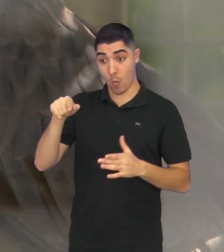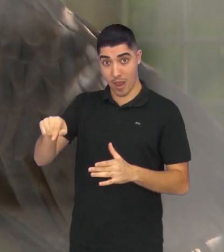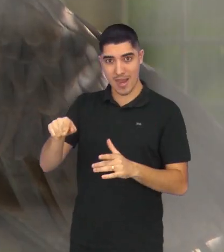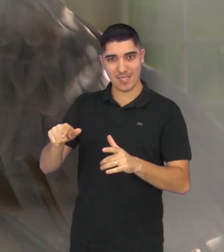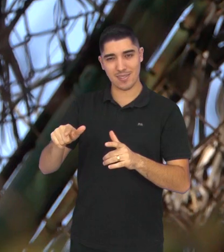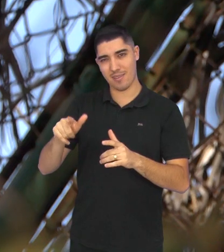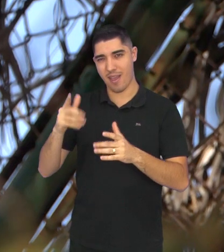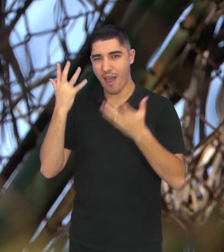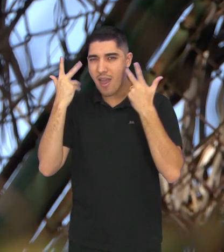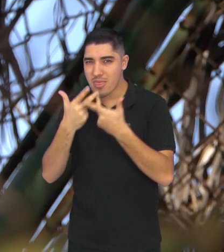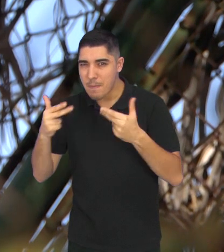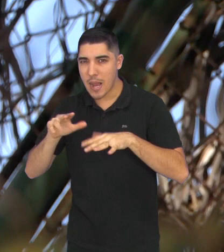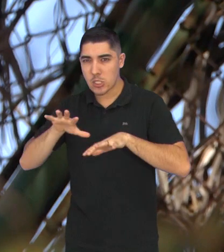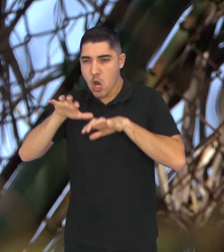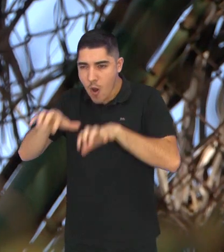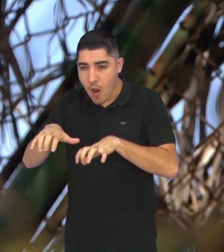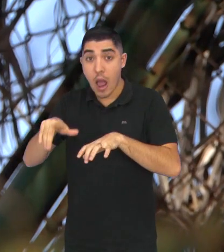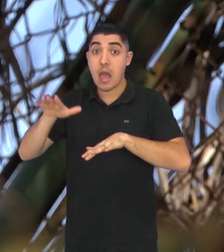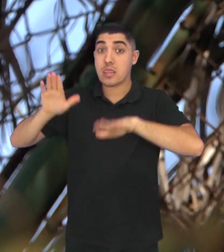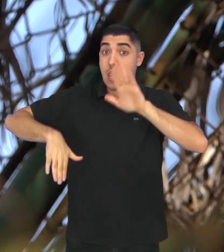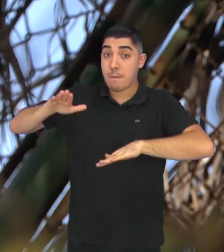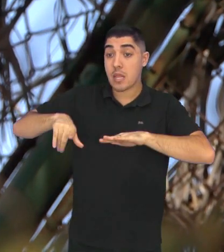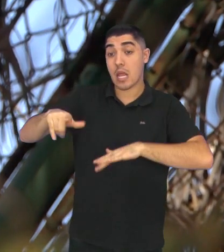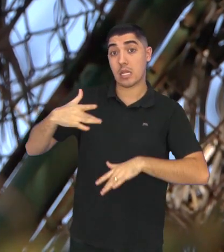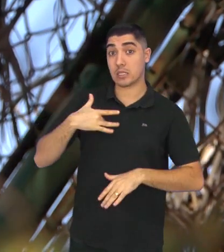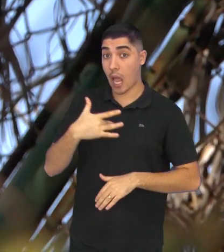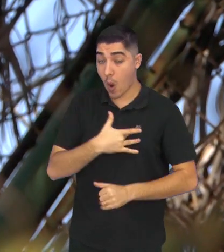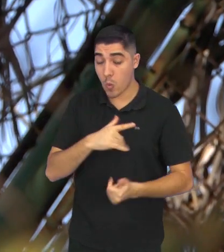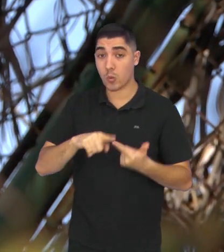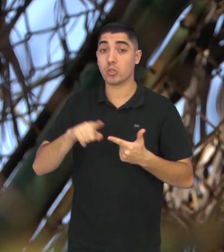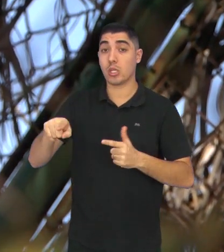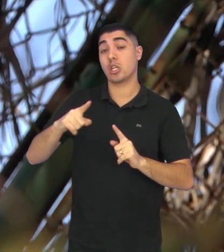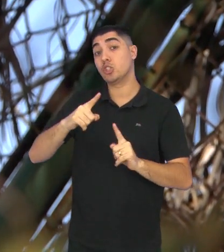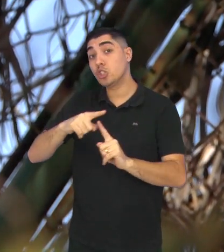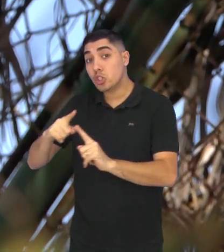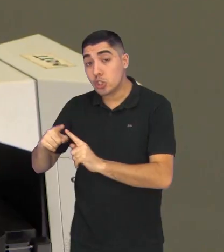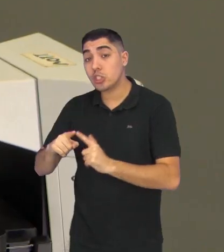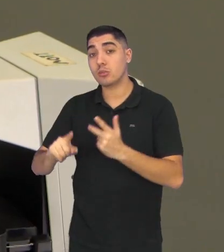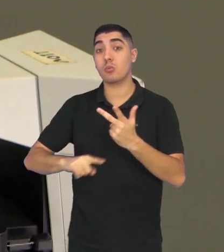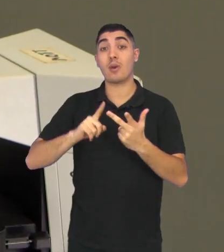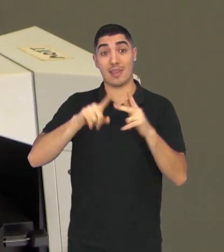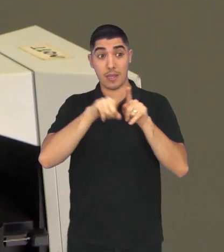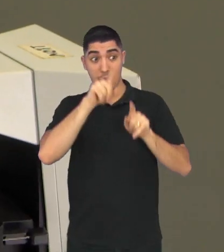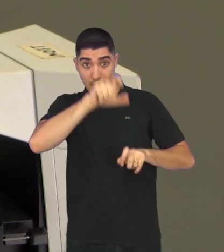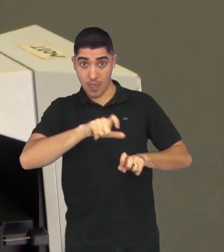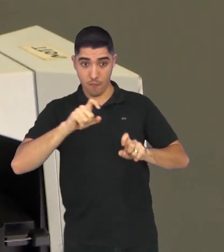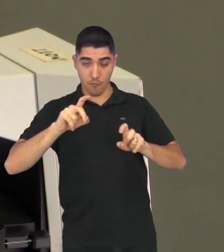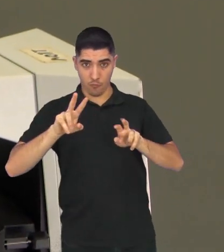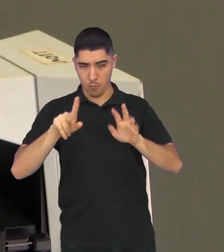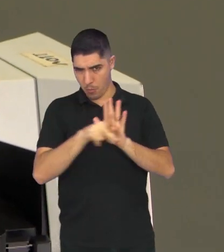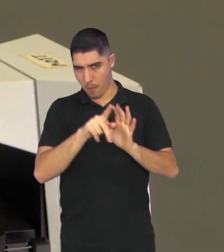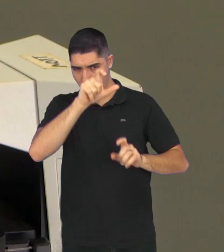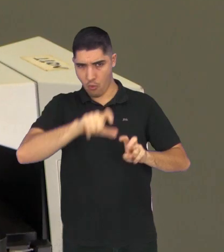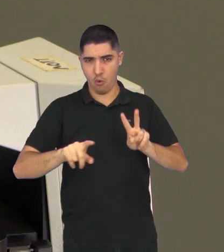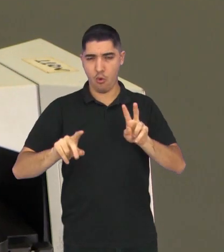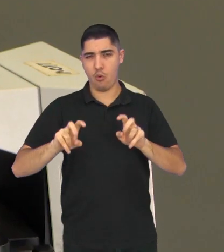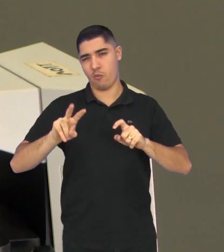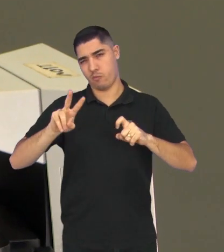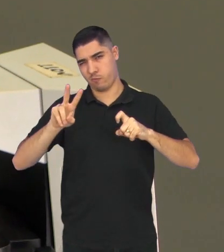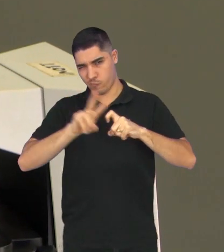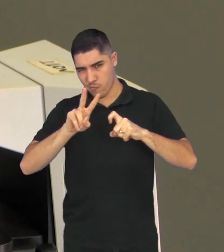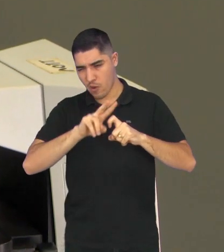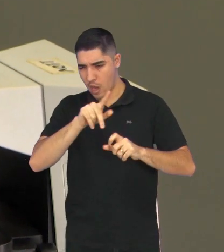animais, dependendo da espécie em questão e do estado de saúde, após avaliação veterinária e